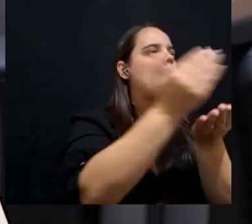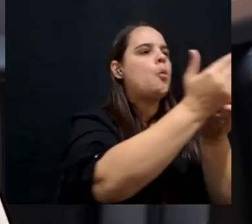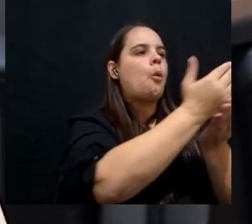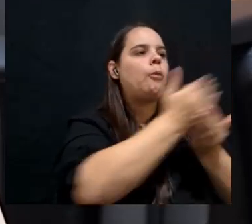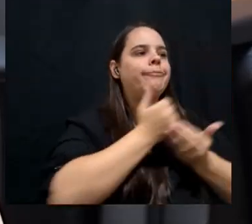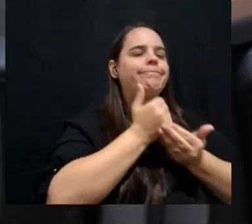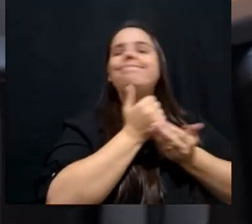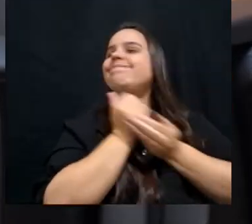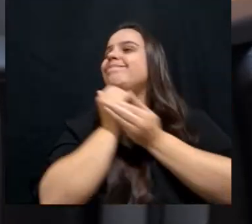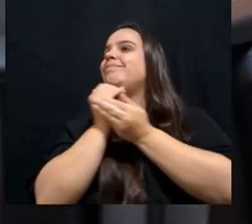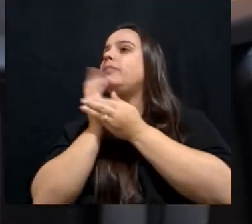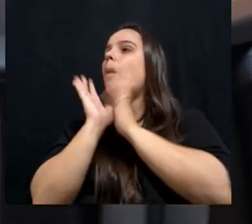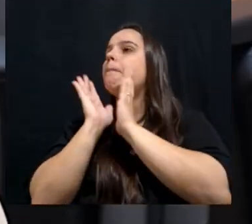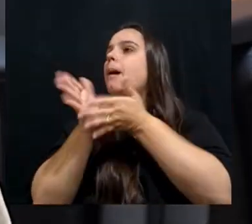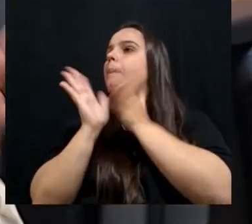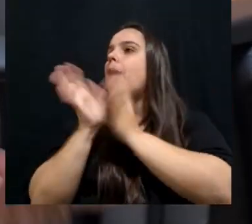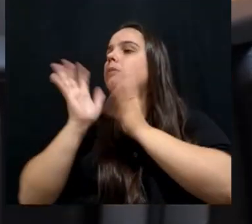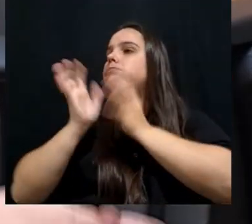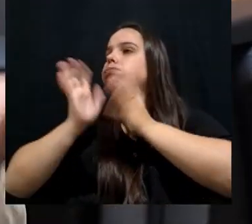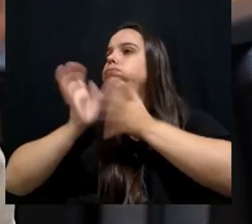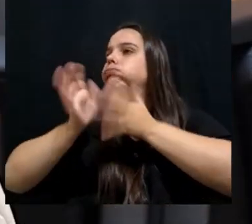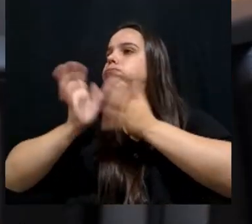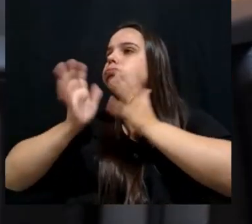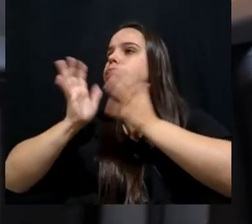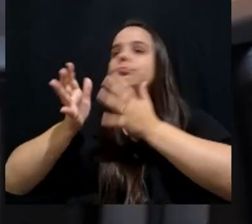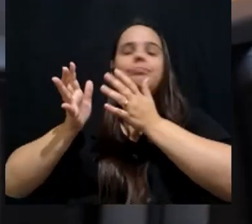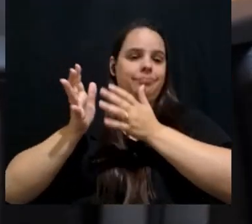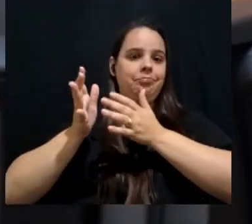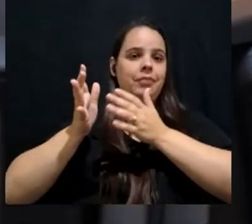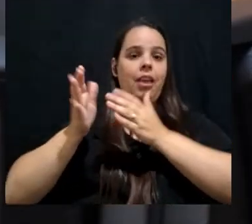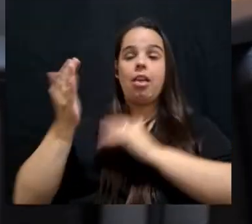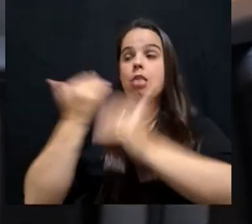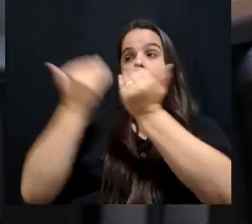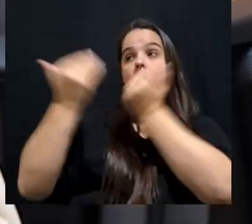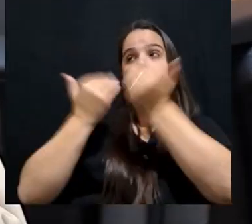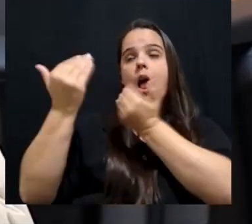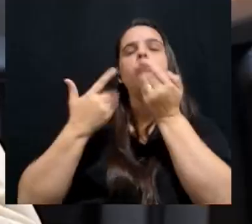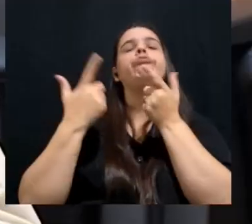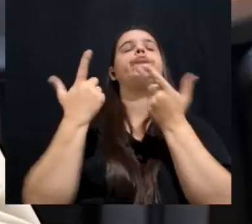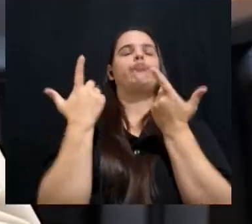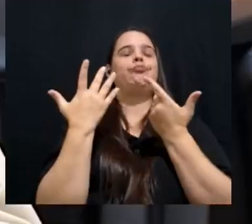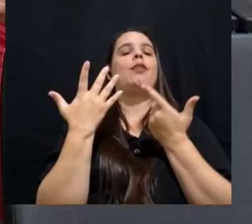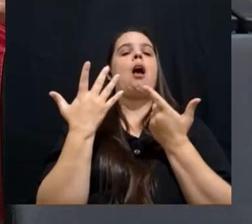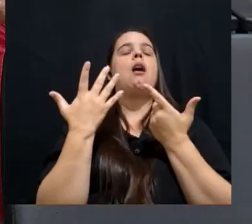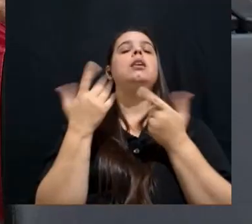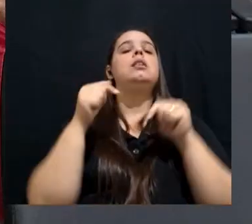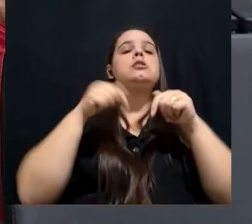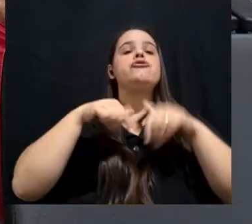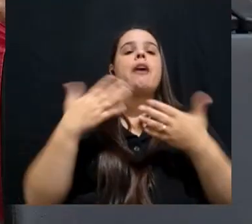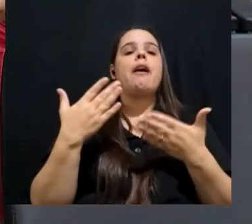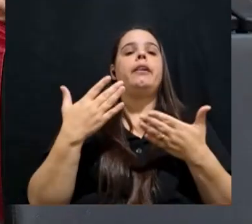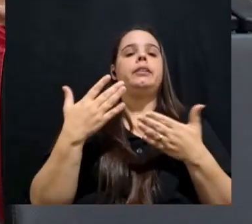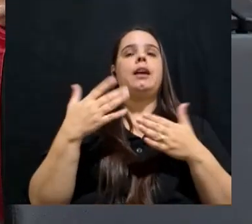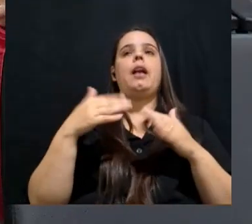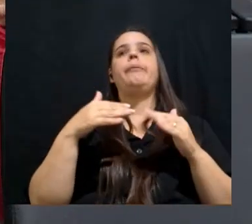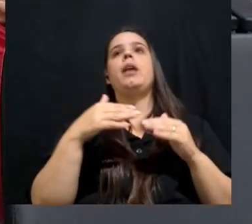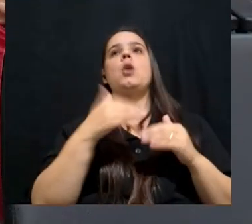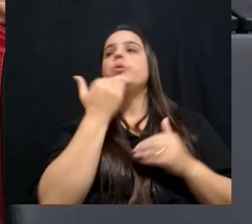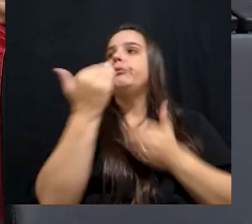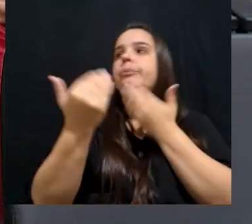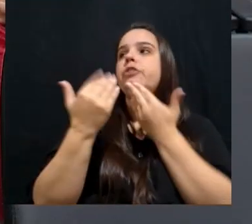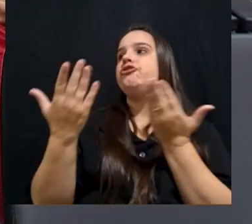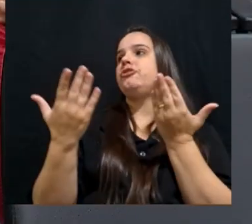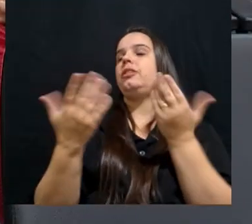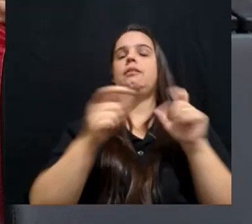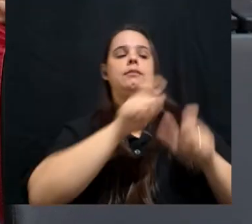influência para poder influenciar sobre as demandas que chegam até o nosso gabinete, as demandas das pessoas que mais precisam.